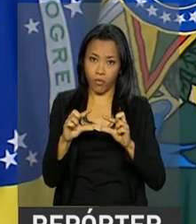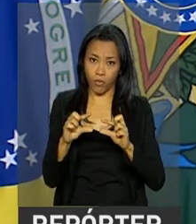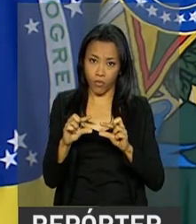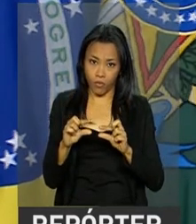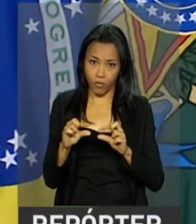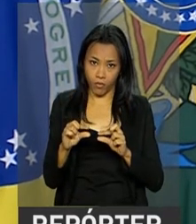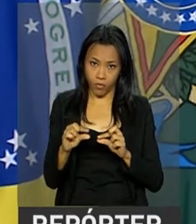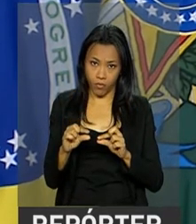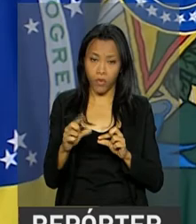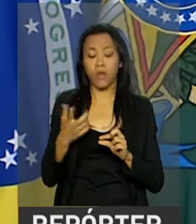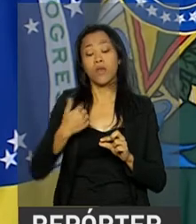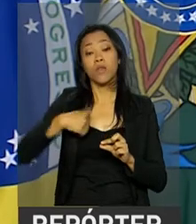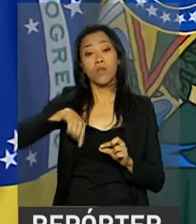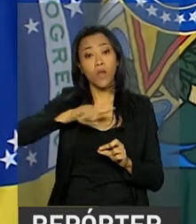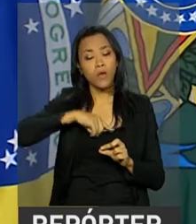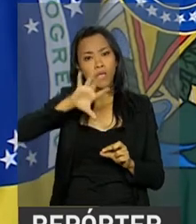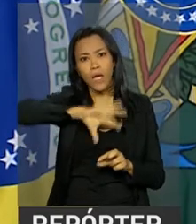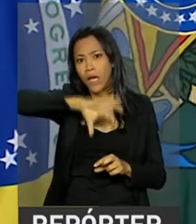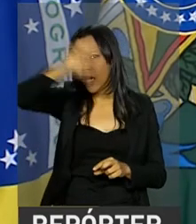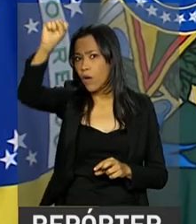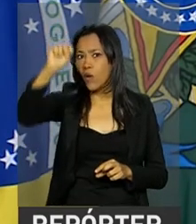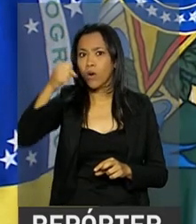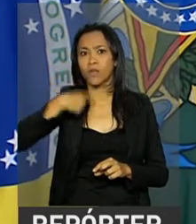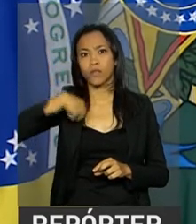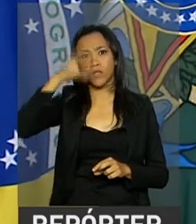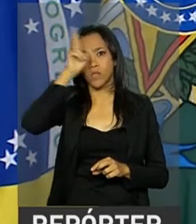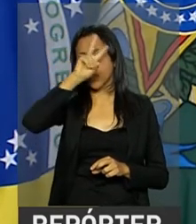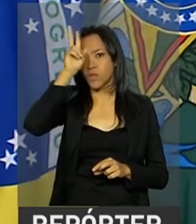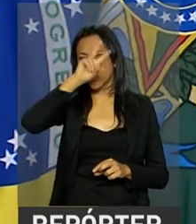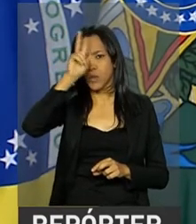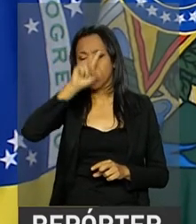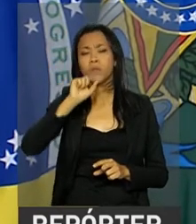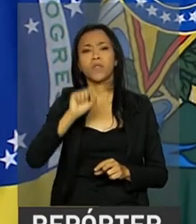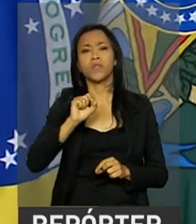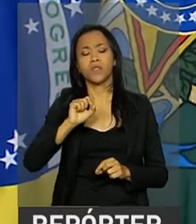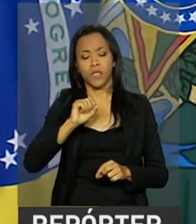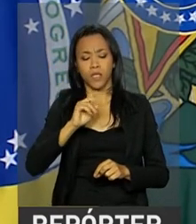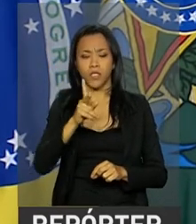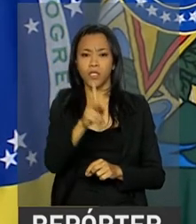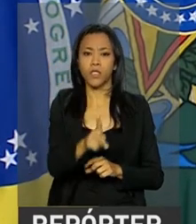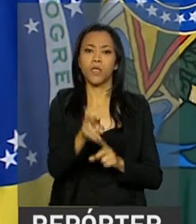batemos recordes históricos de produção